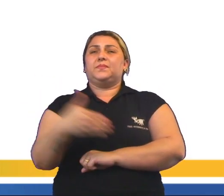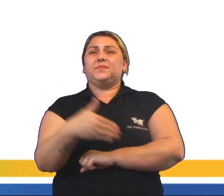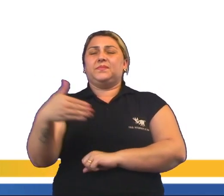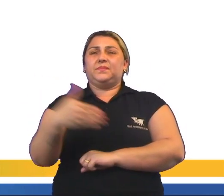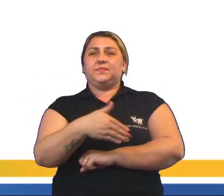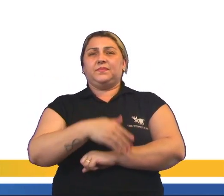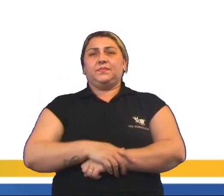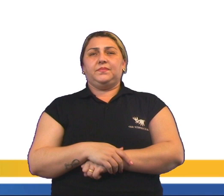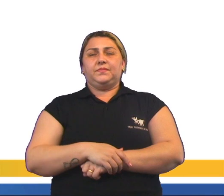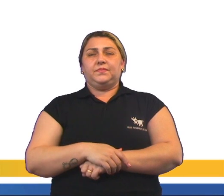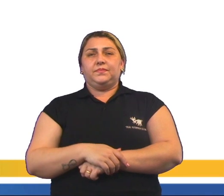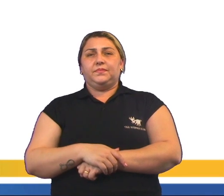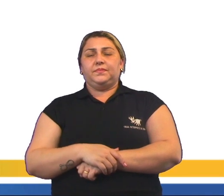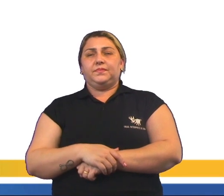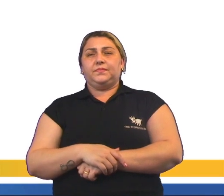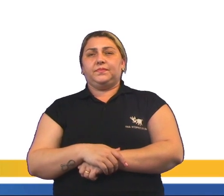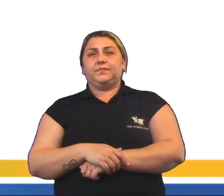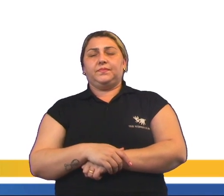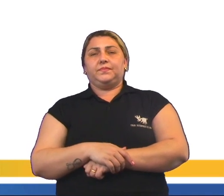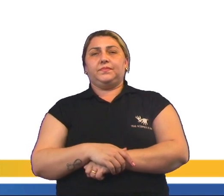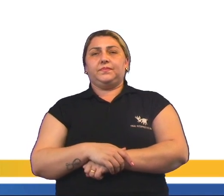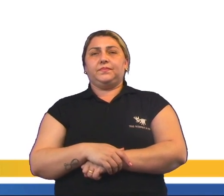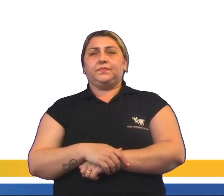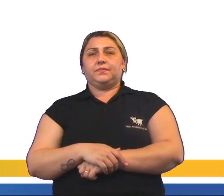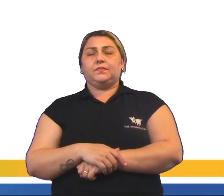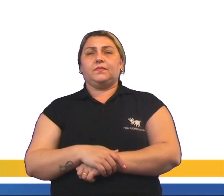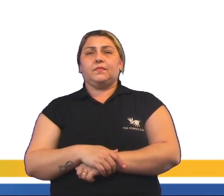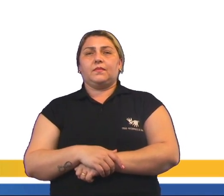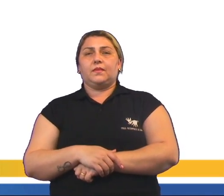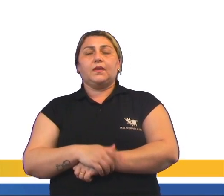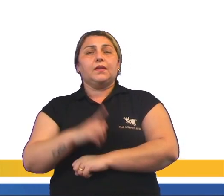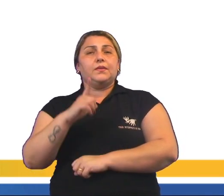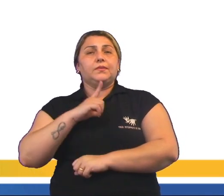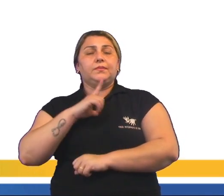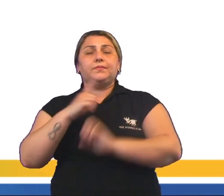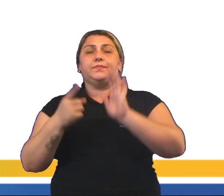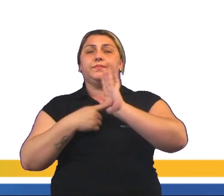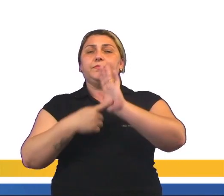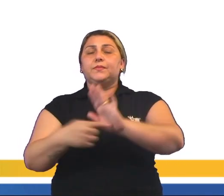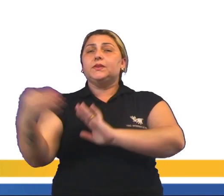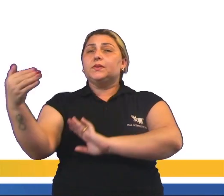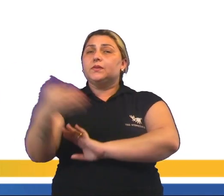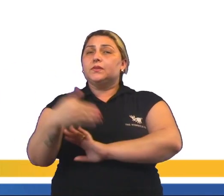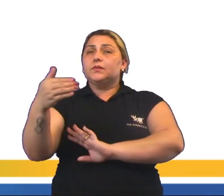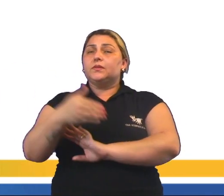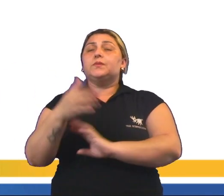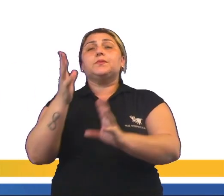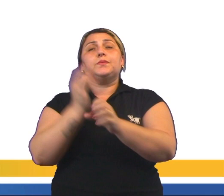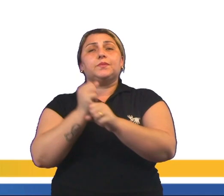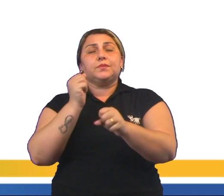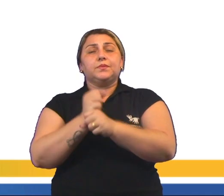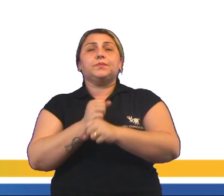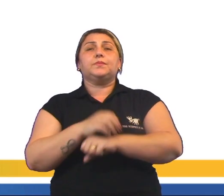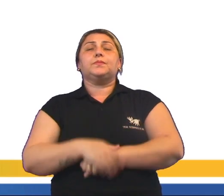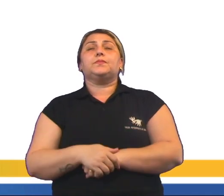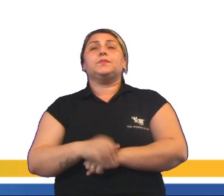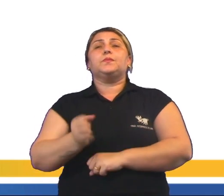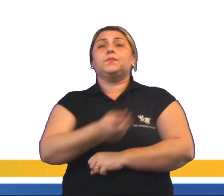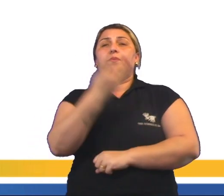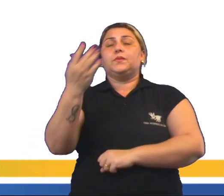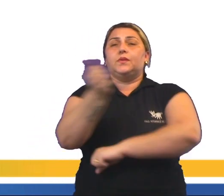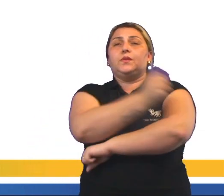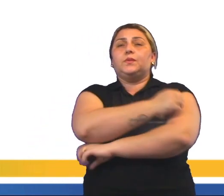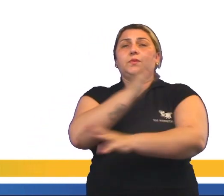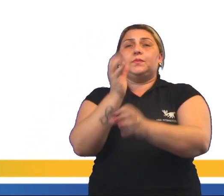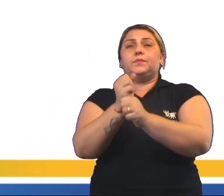frequência, tá? Então, nessa frequência de distribuição, ele tem que mostrar a frequência acumulada, que é a quantidade de